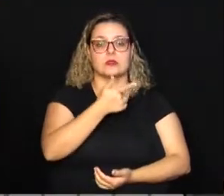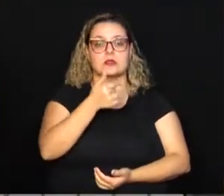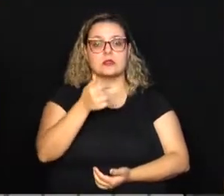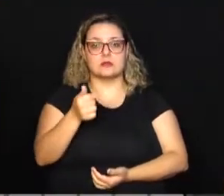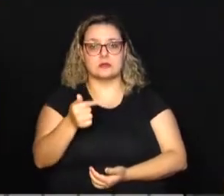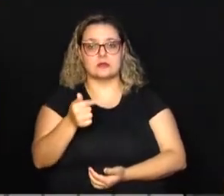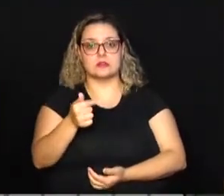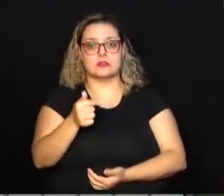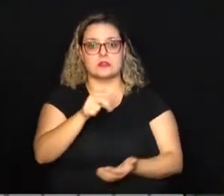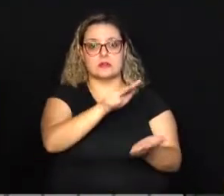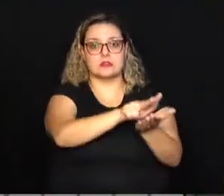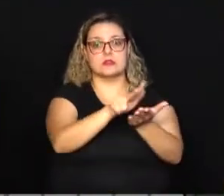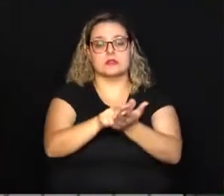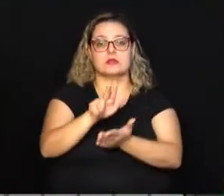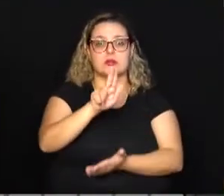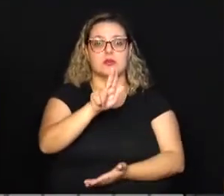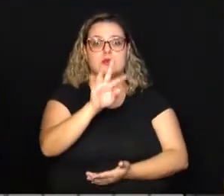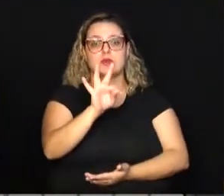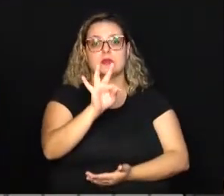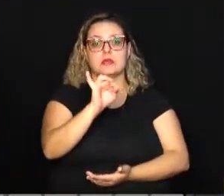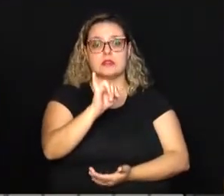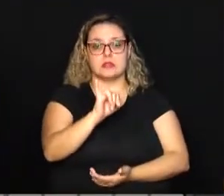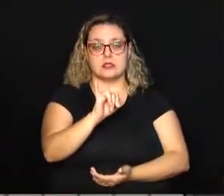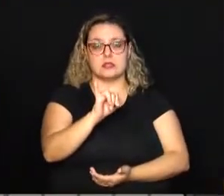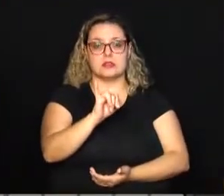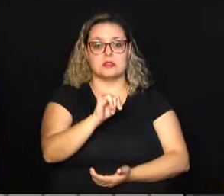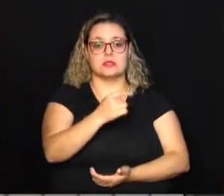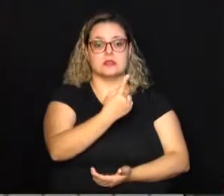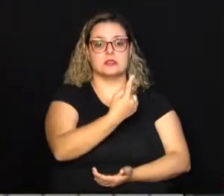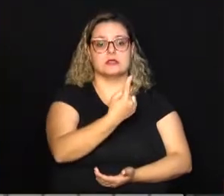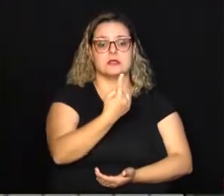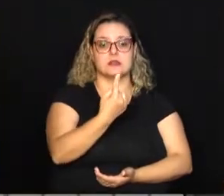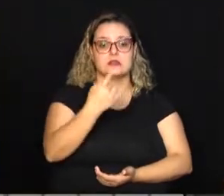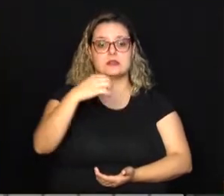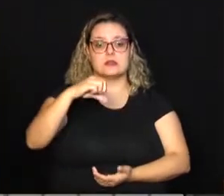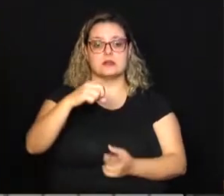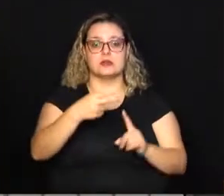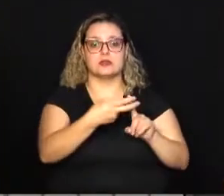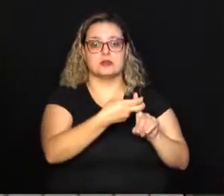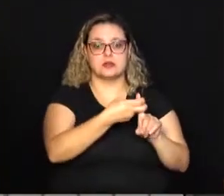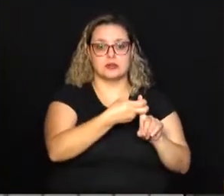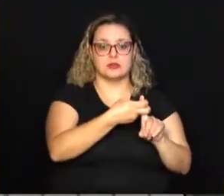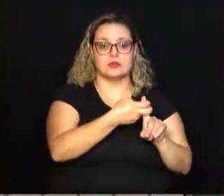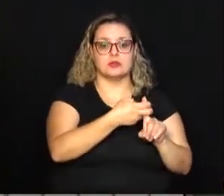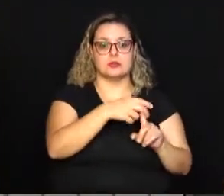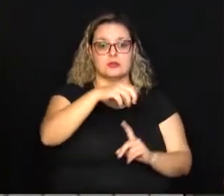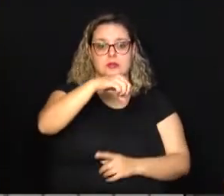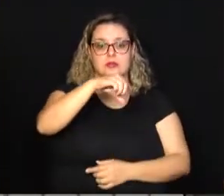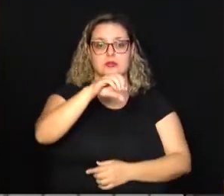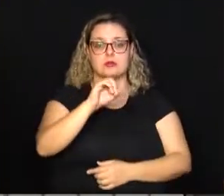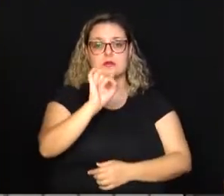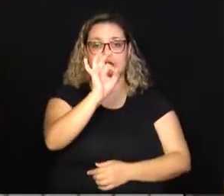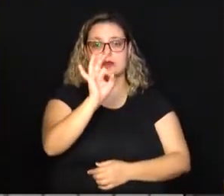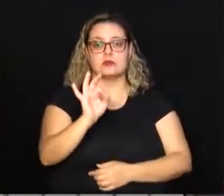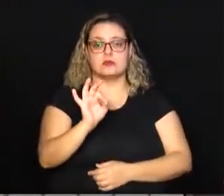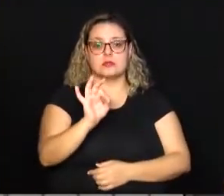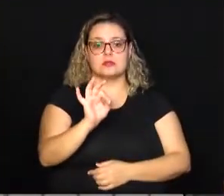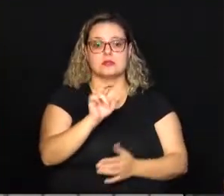UTI para pacientes Covid, 119 SUS municipal, com ocupação de